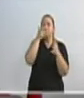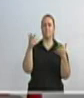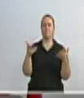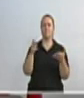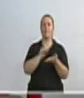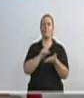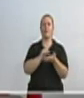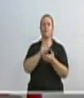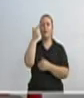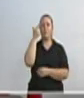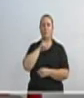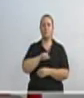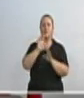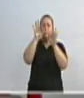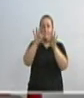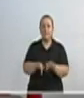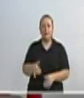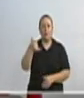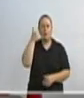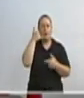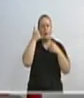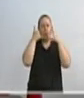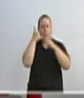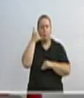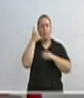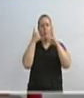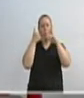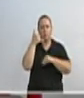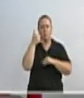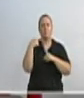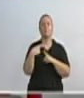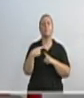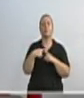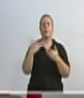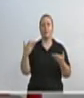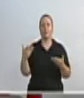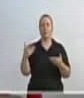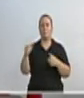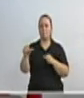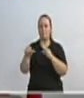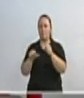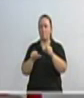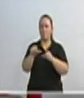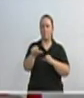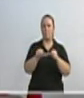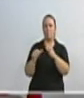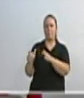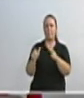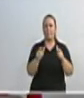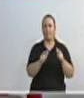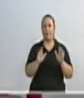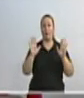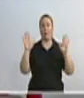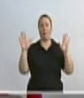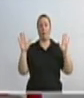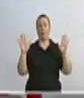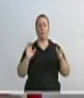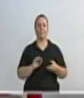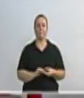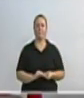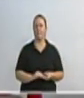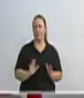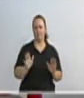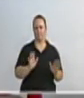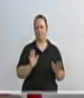chamada. Durante essa situação é o quê? É a mudança da tua localização. Estou falando de um jeito